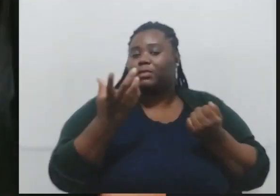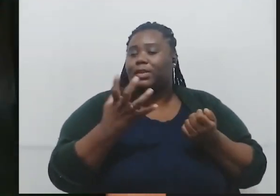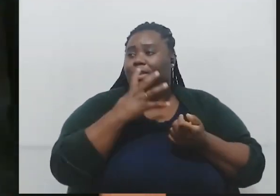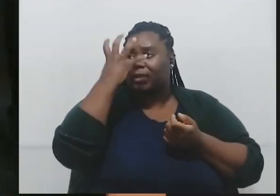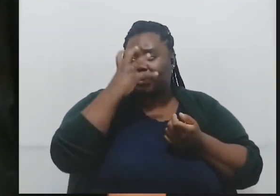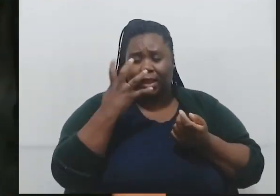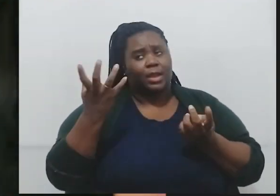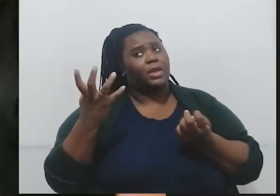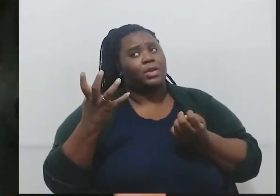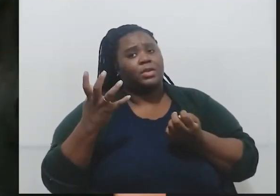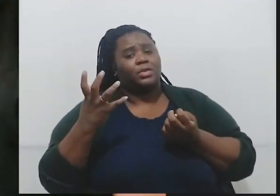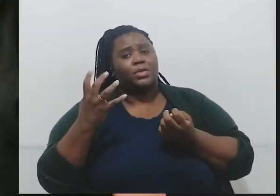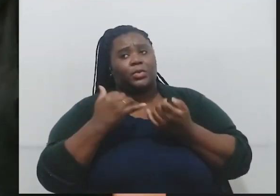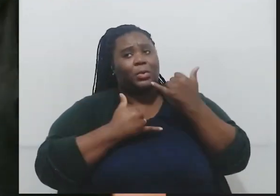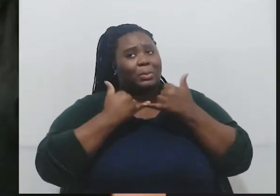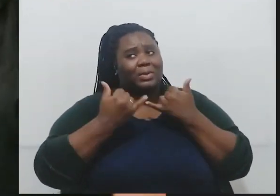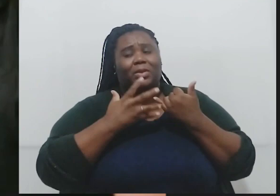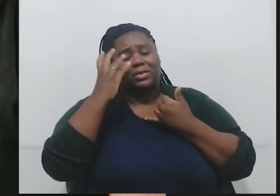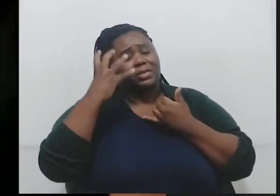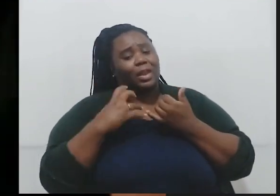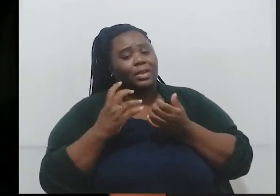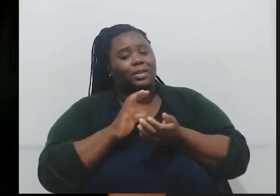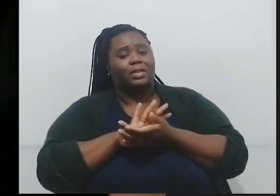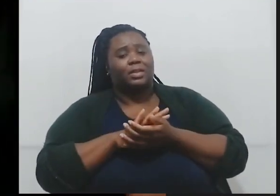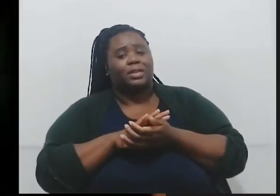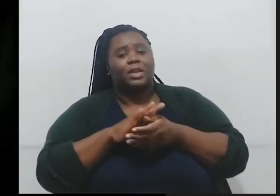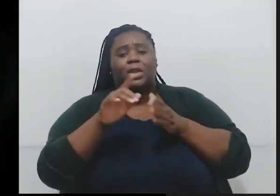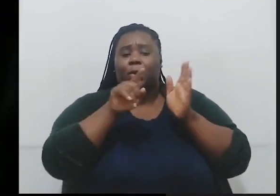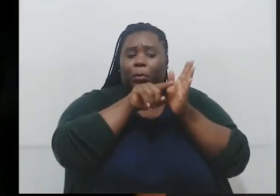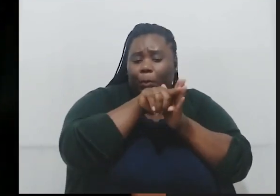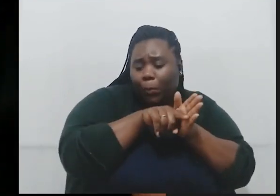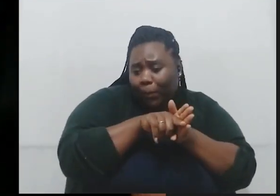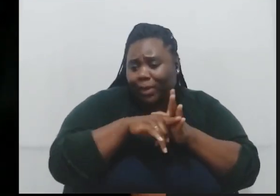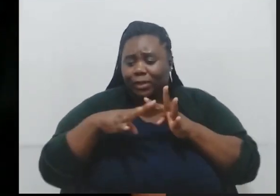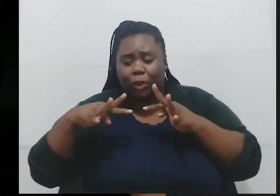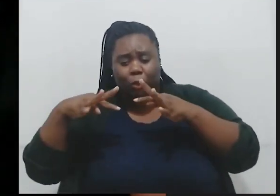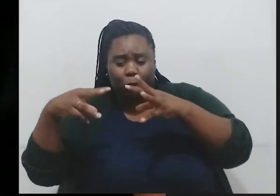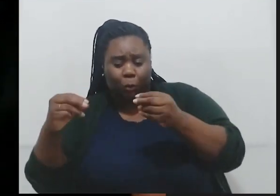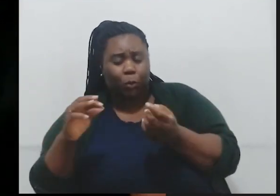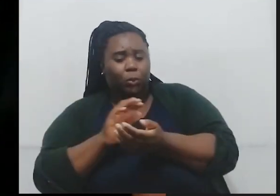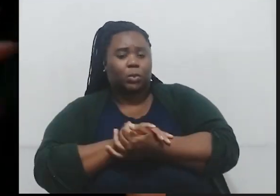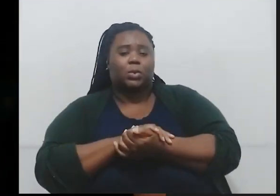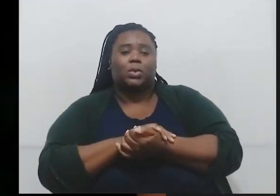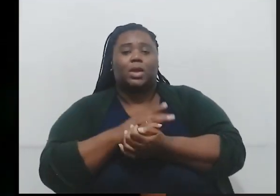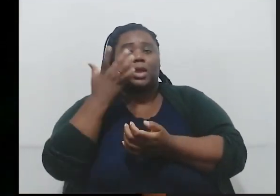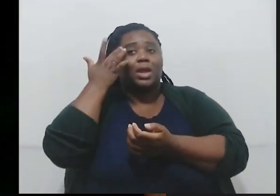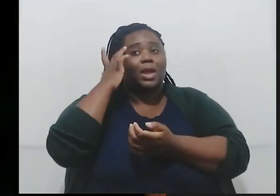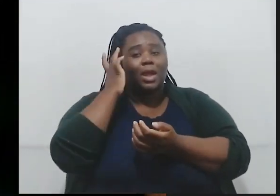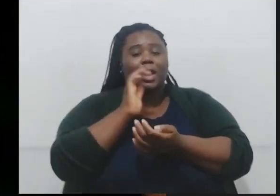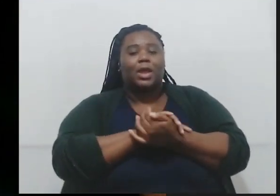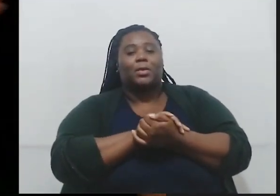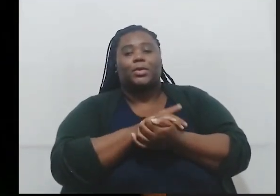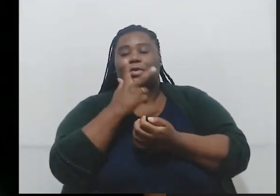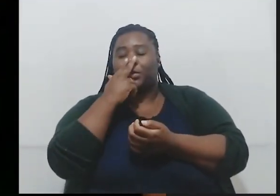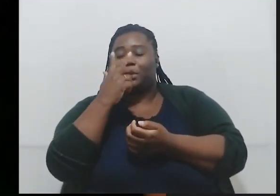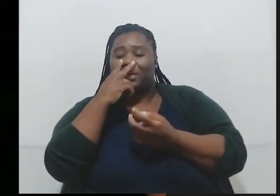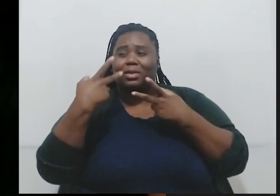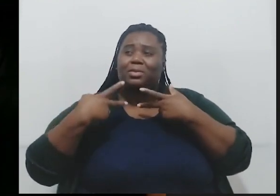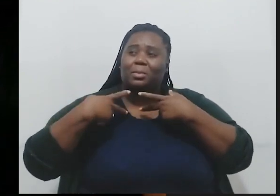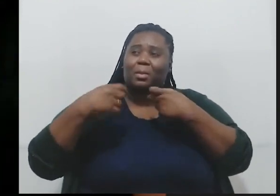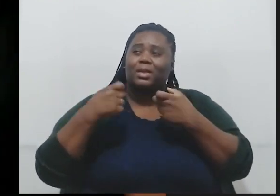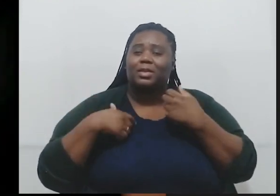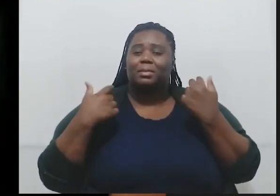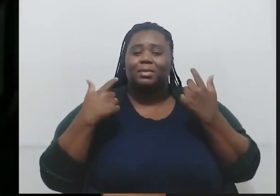a pesquisa e tudo isso, e aí eu acho que passa uma imagem de que eu sou muito brava, e eu adoro, eu acho ótimo, porque aí já